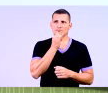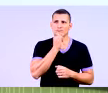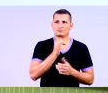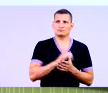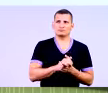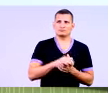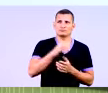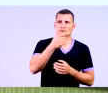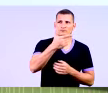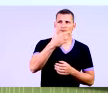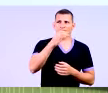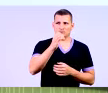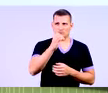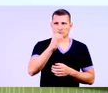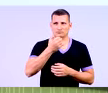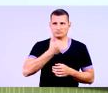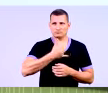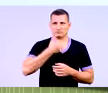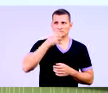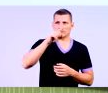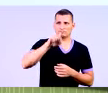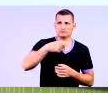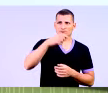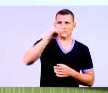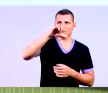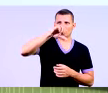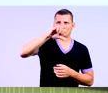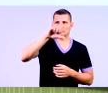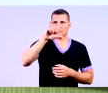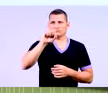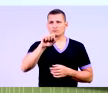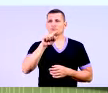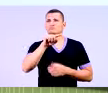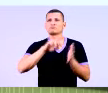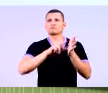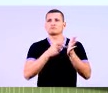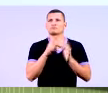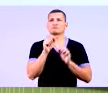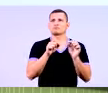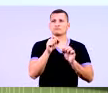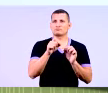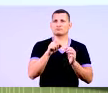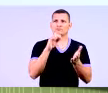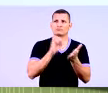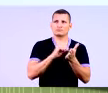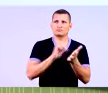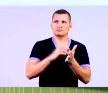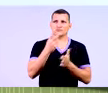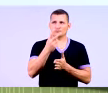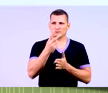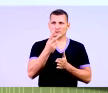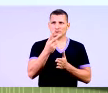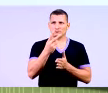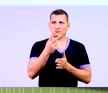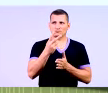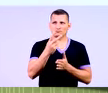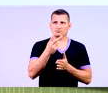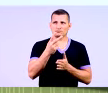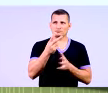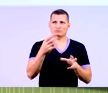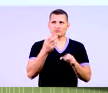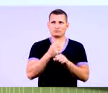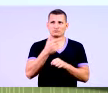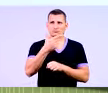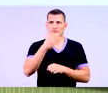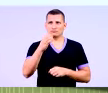20 anos vírgula noventa e oito e se quer dizer o que é que falta dois para 23 o que